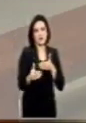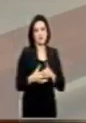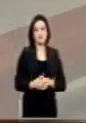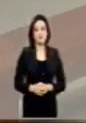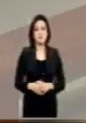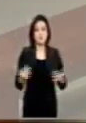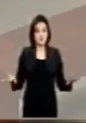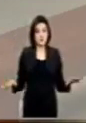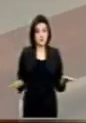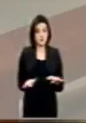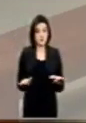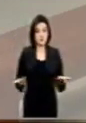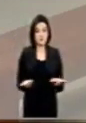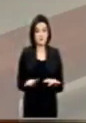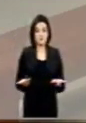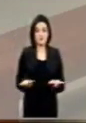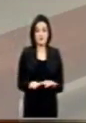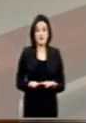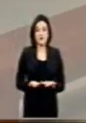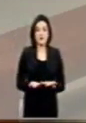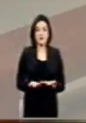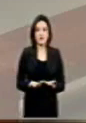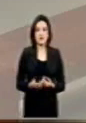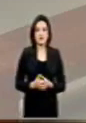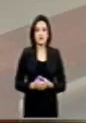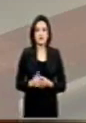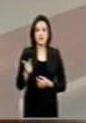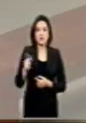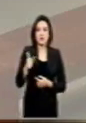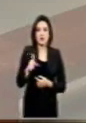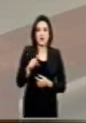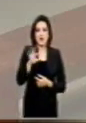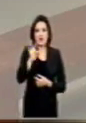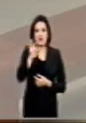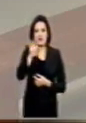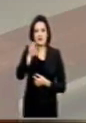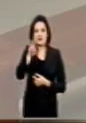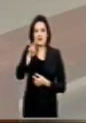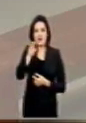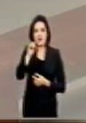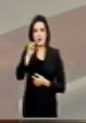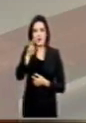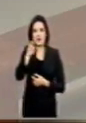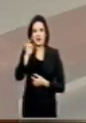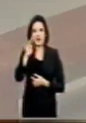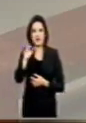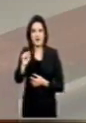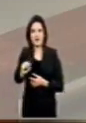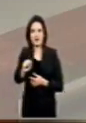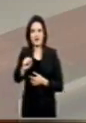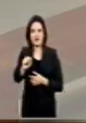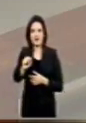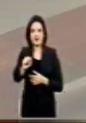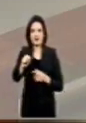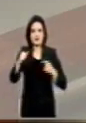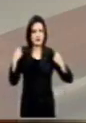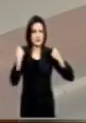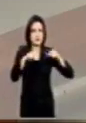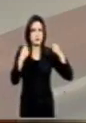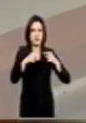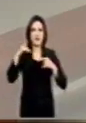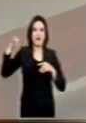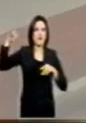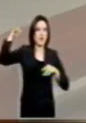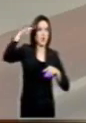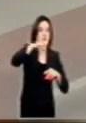Hoje não temos mais ataques terroristas com avião. Hoje os ataques que existem são ataques de